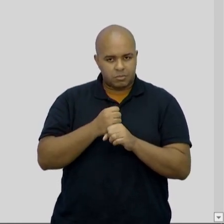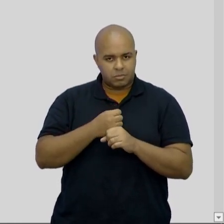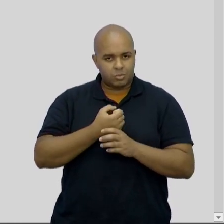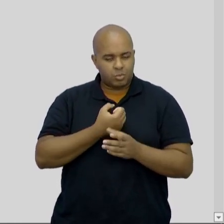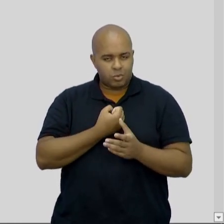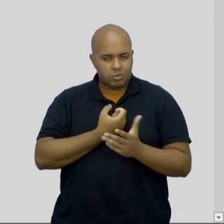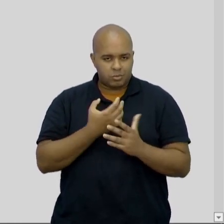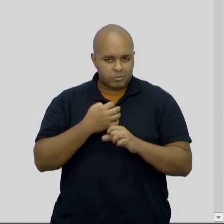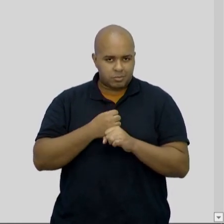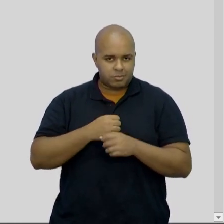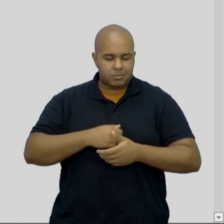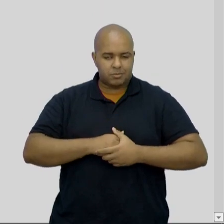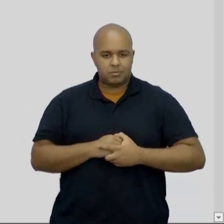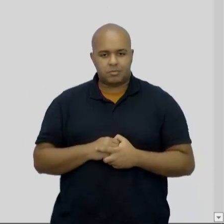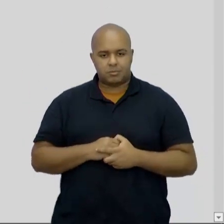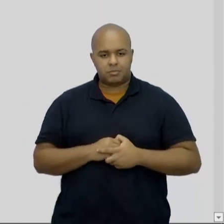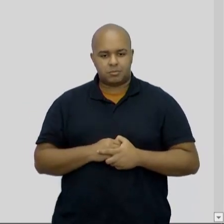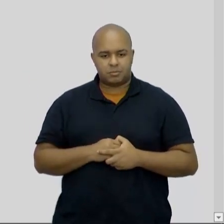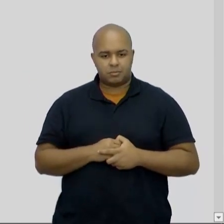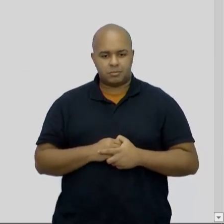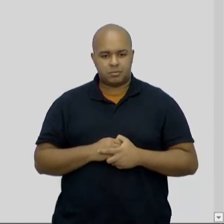pontos.